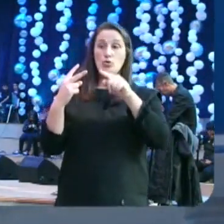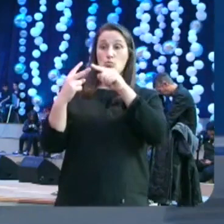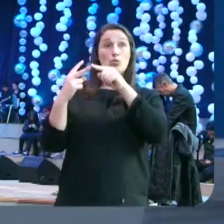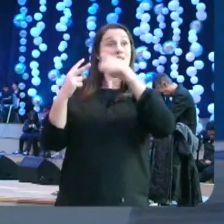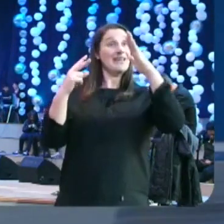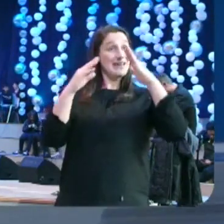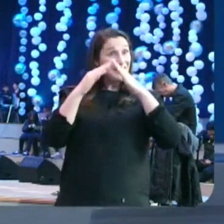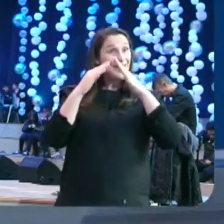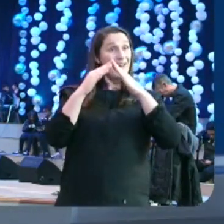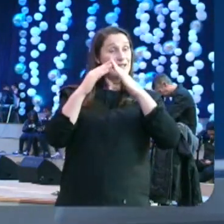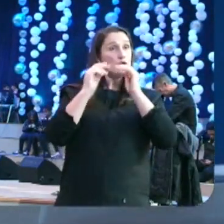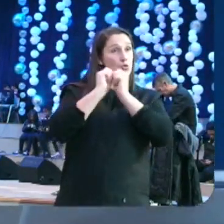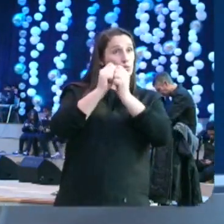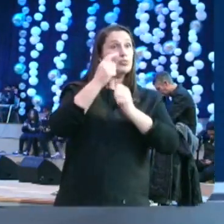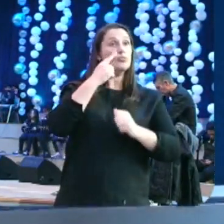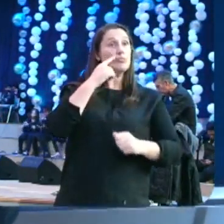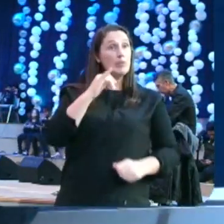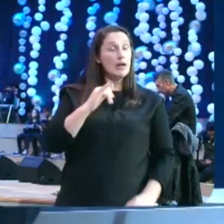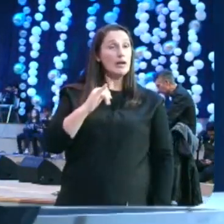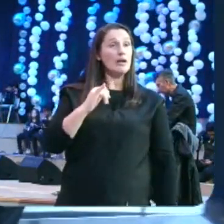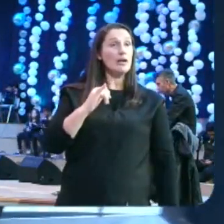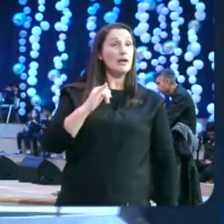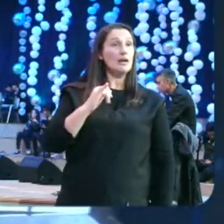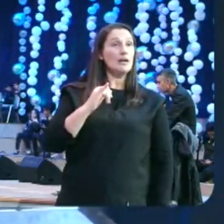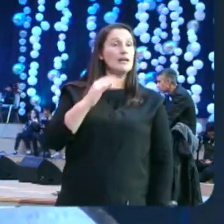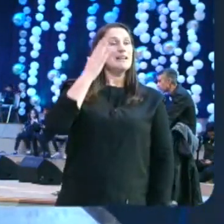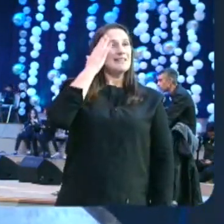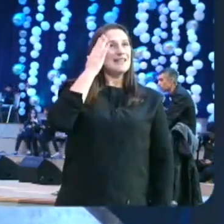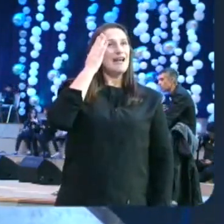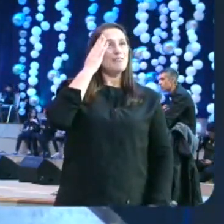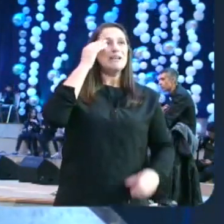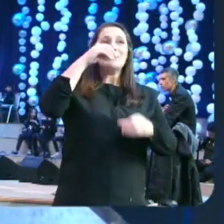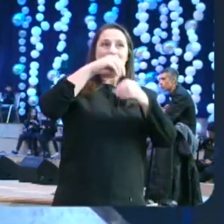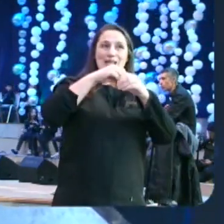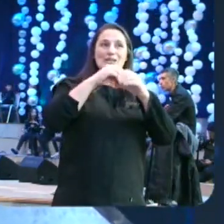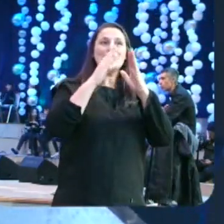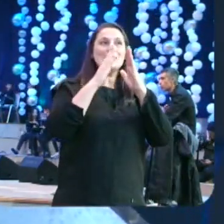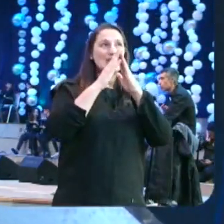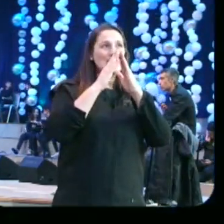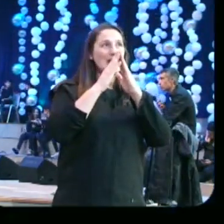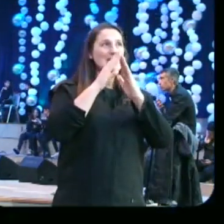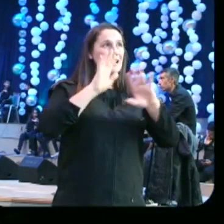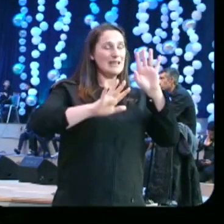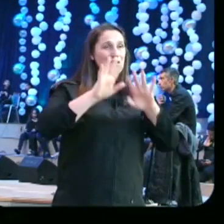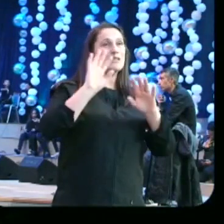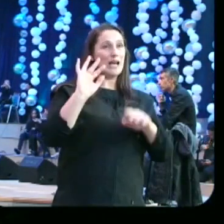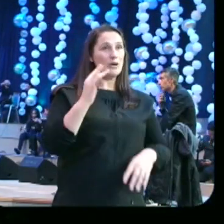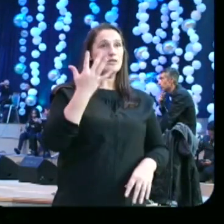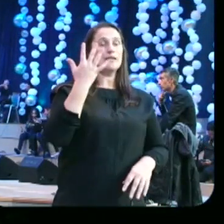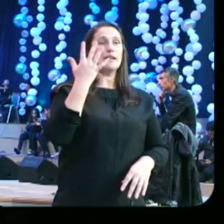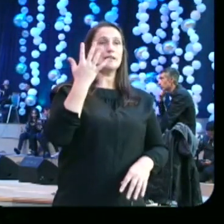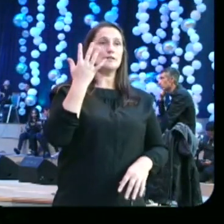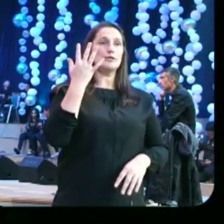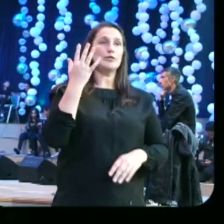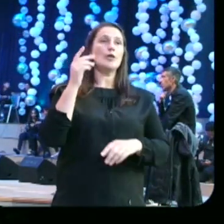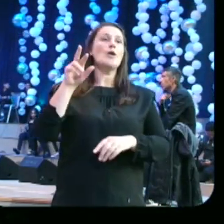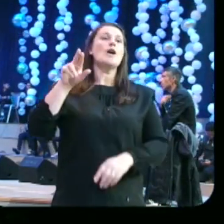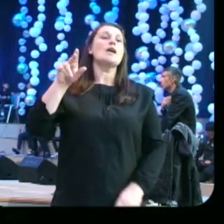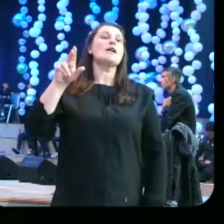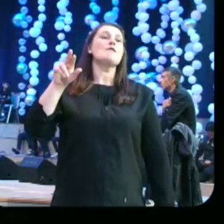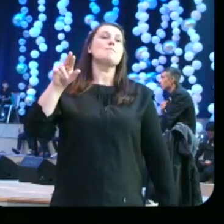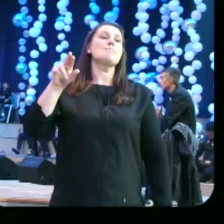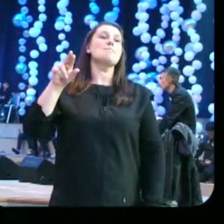coisa muito comum que acontece talvez na sua casa. Um irmão estava com ciúme